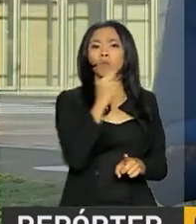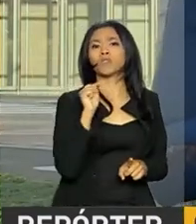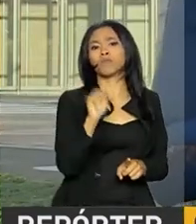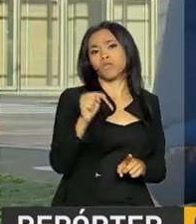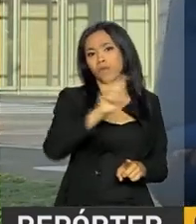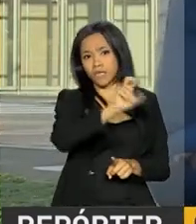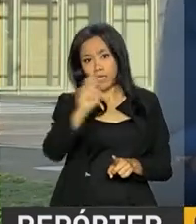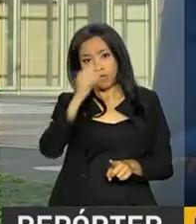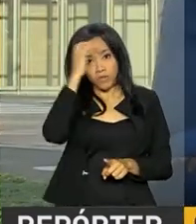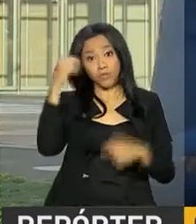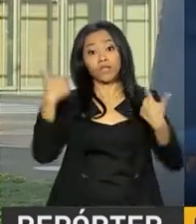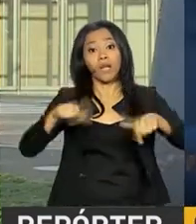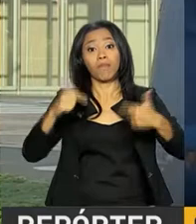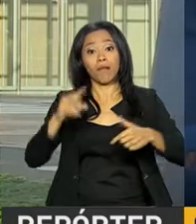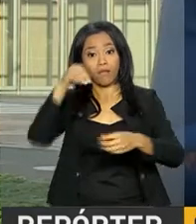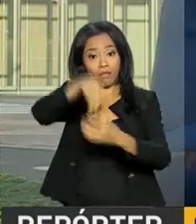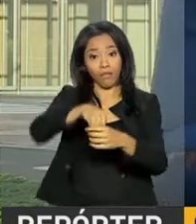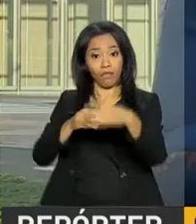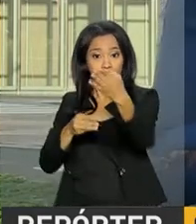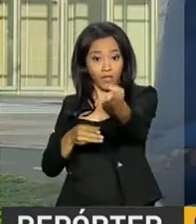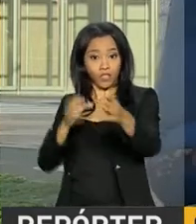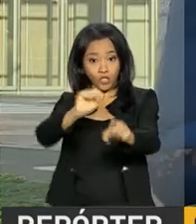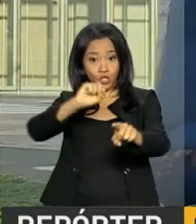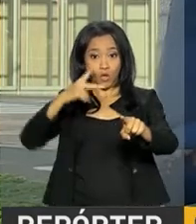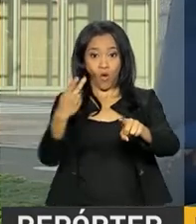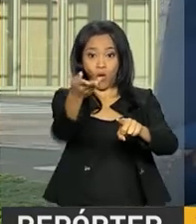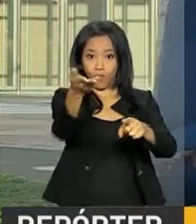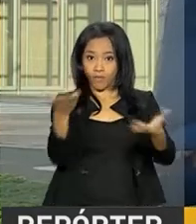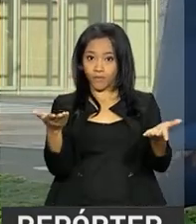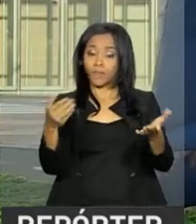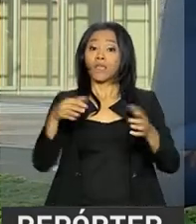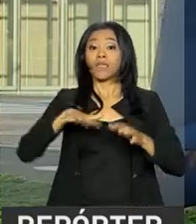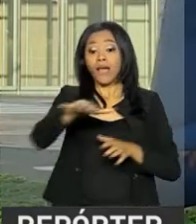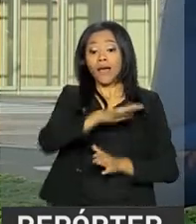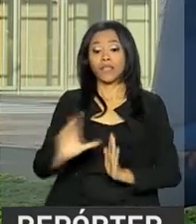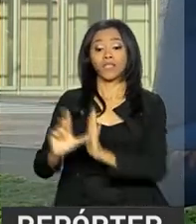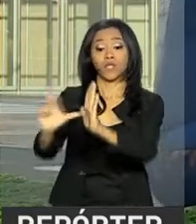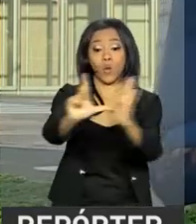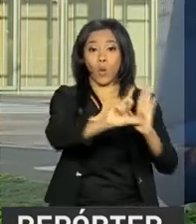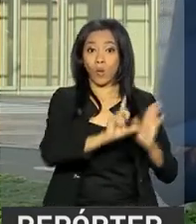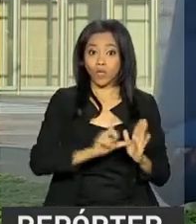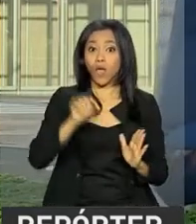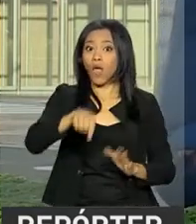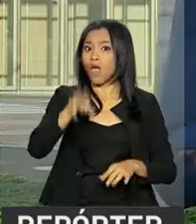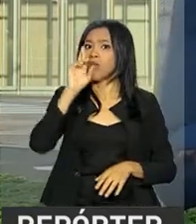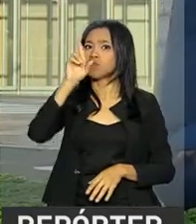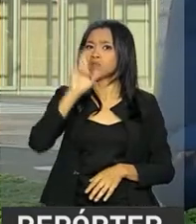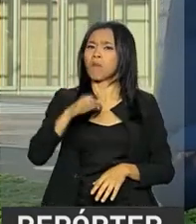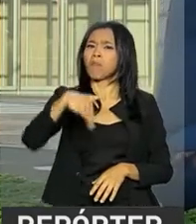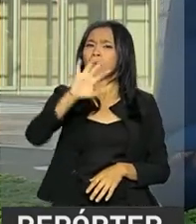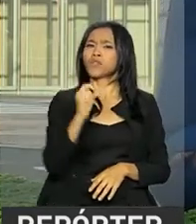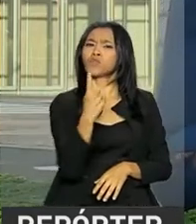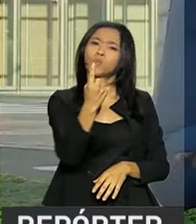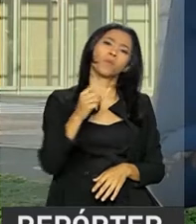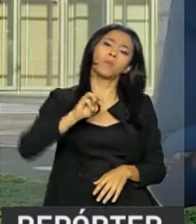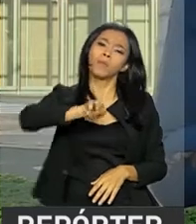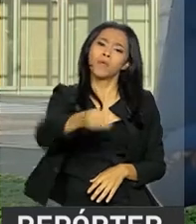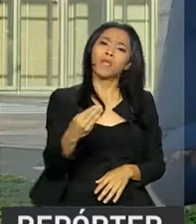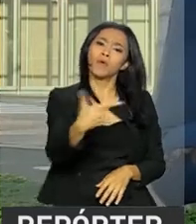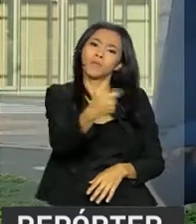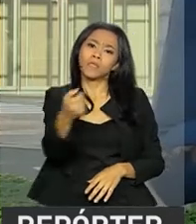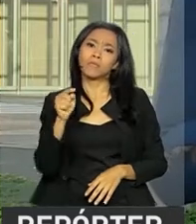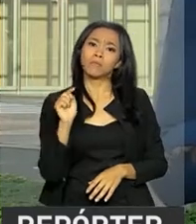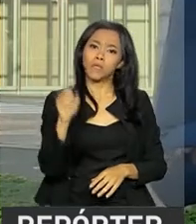trabalham neste shopping da cidade. Em todo o Brasil, o setor de varejo é responsável por mais de 1.200.000 empregos